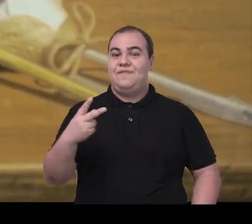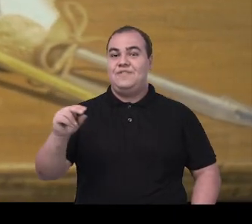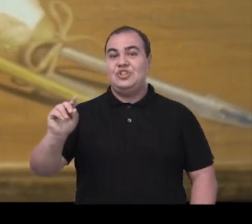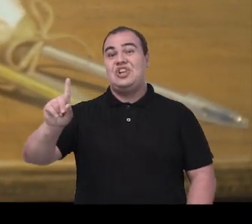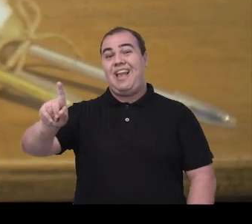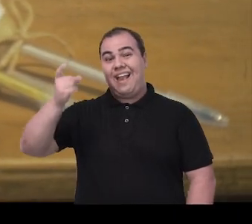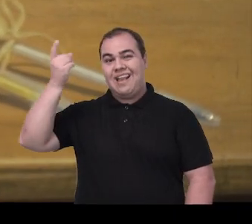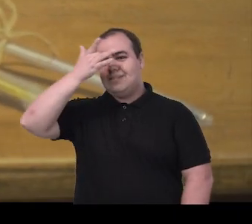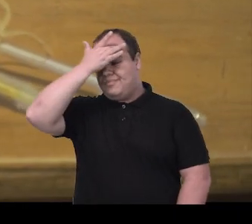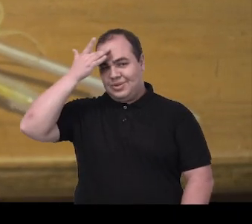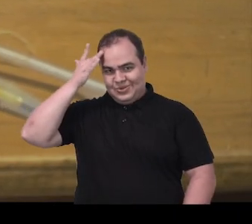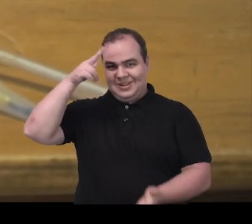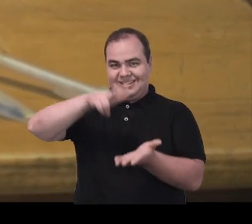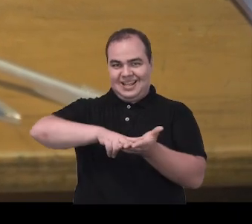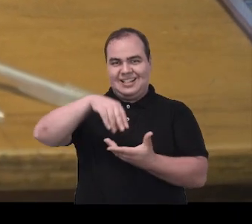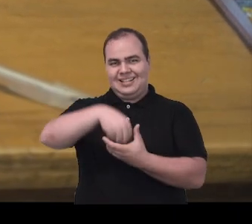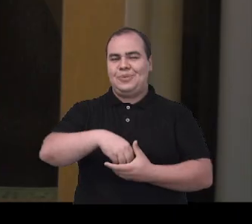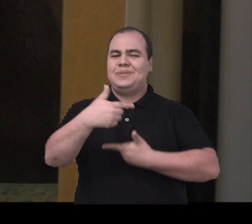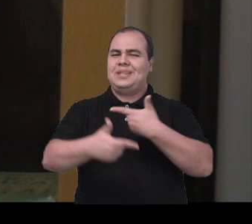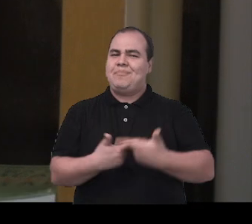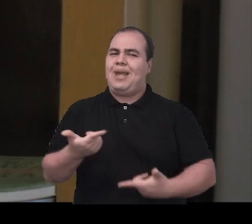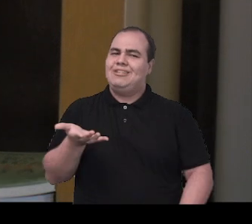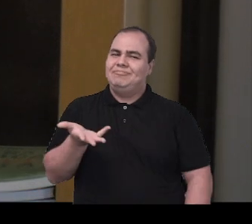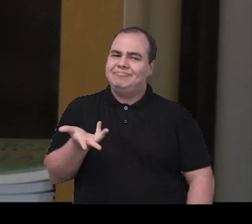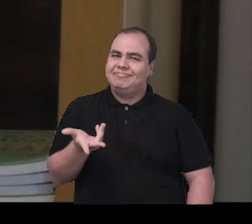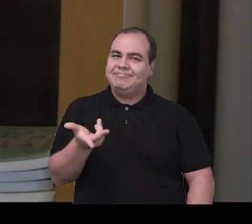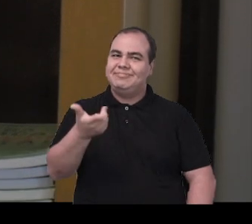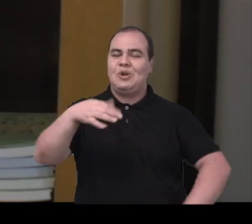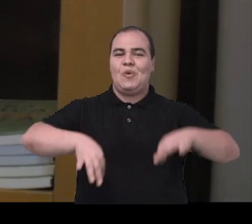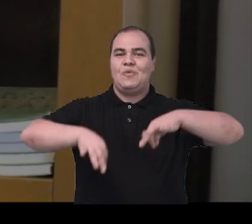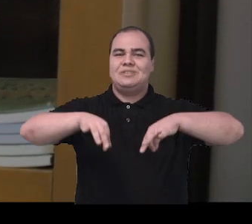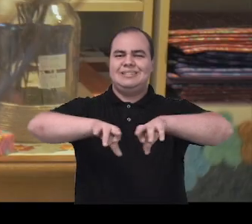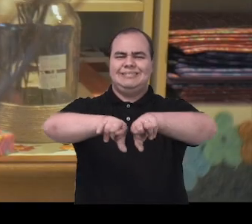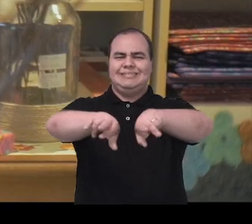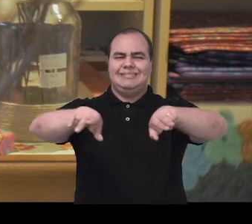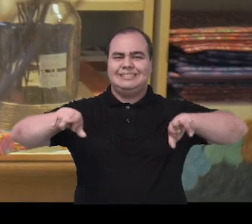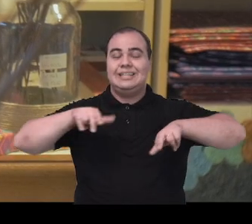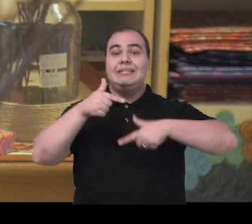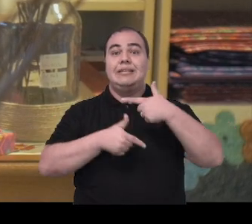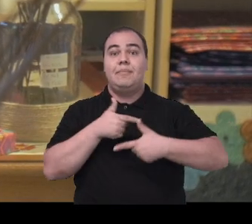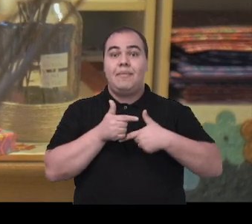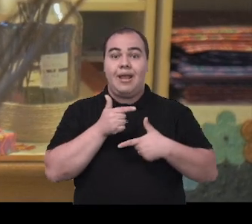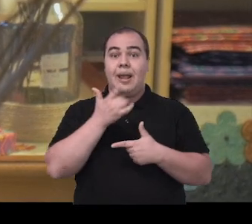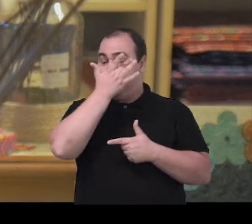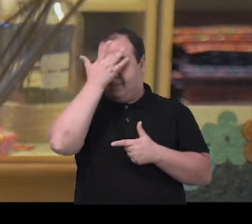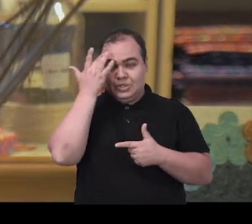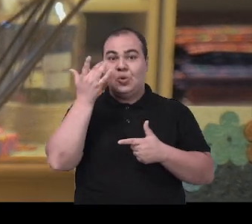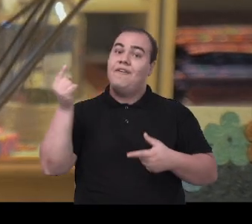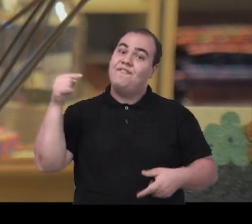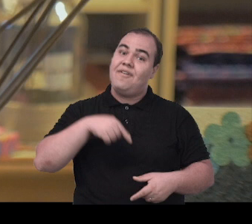320 ex-internos, trabalho magnífico, 15 oficinas de trabalho, onde essas